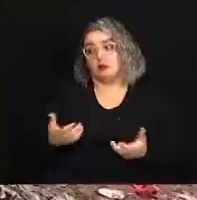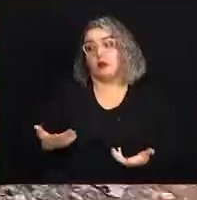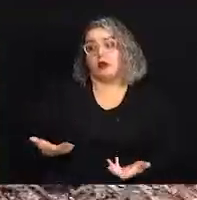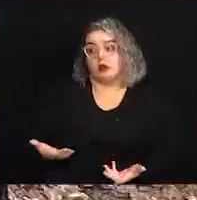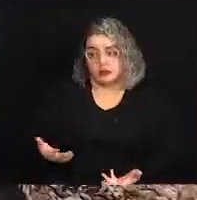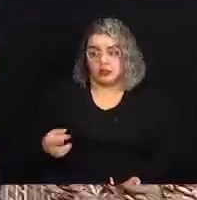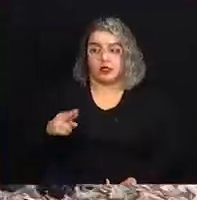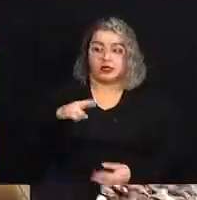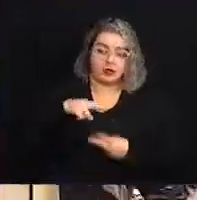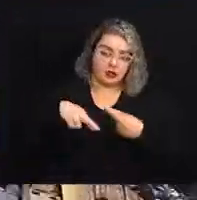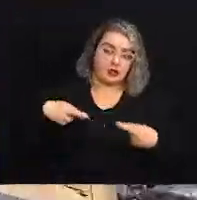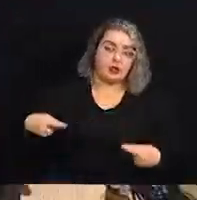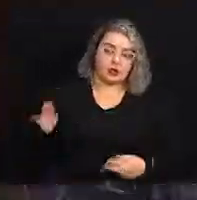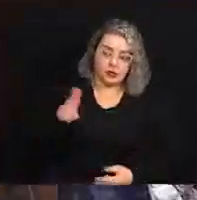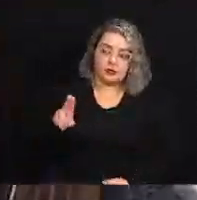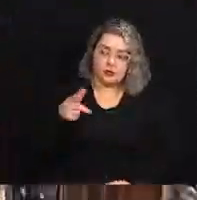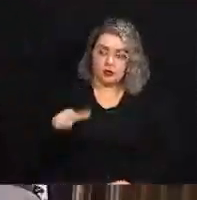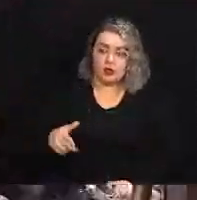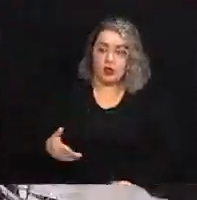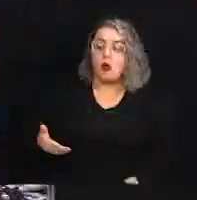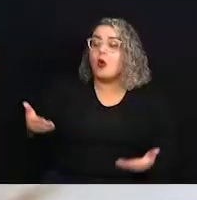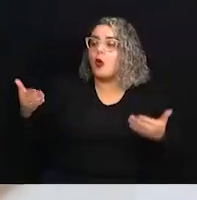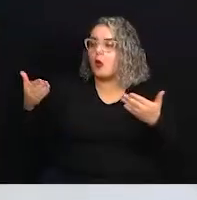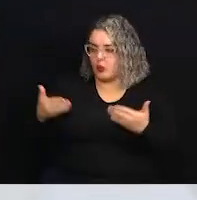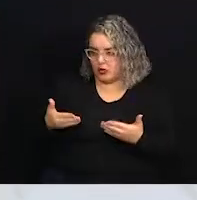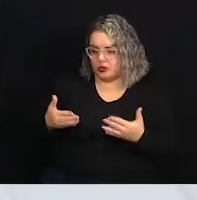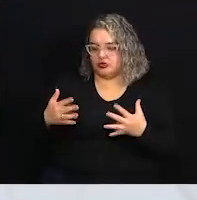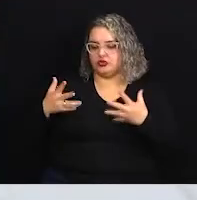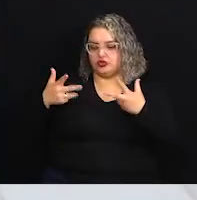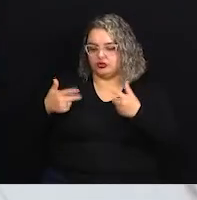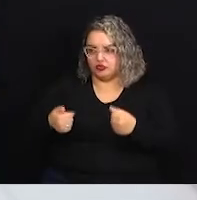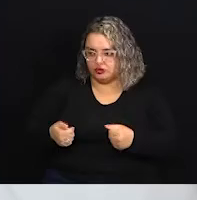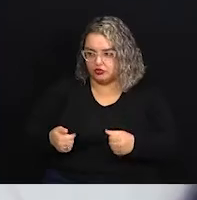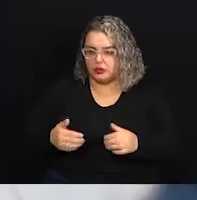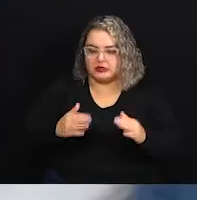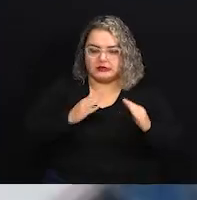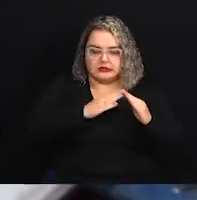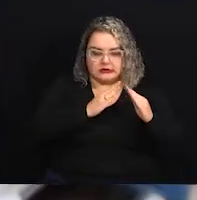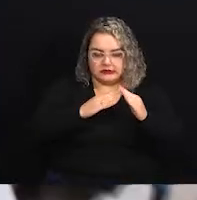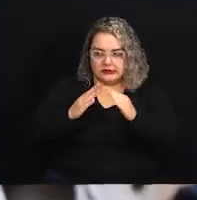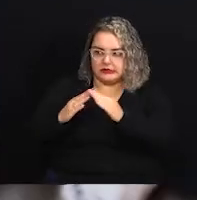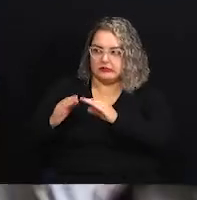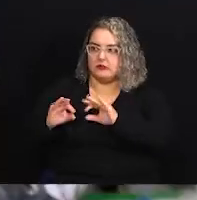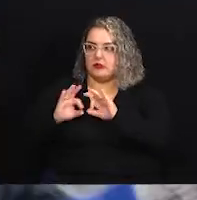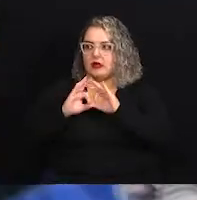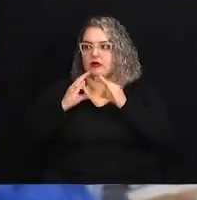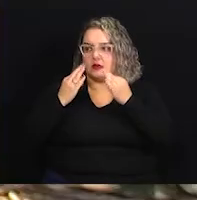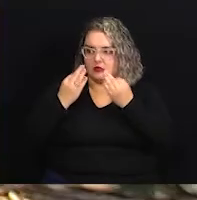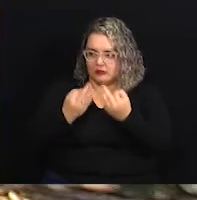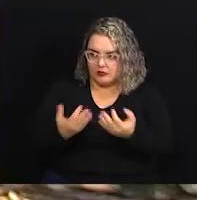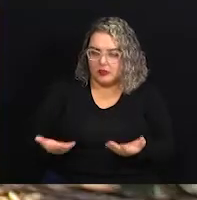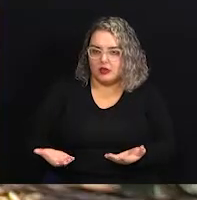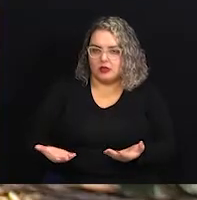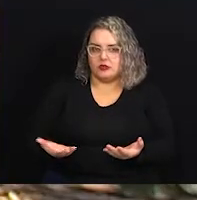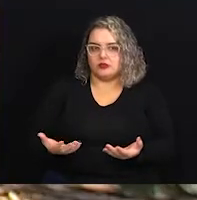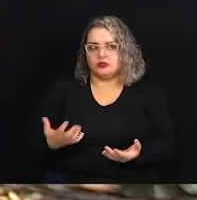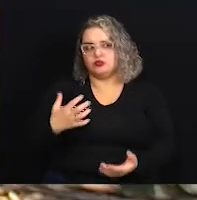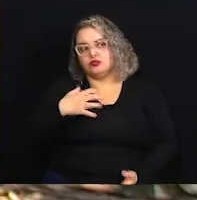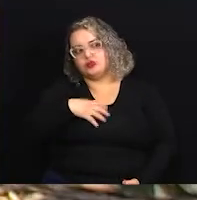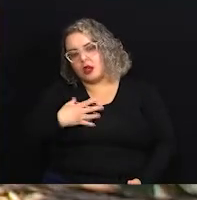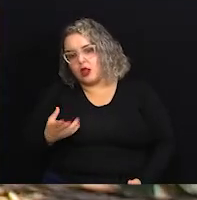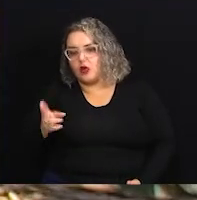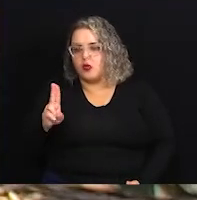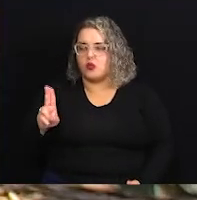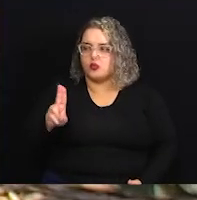matéria-prima que pode ser reciclada e reutilizada. Se hoje todas as casas, todas as famílias, né,